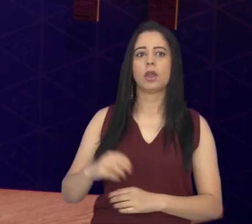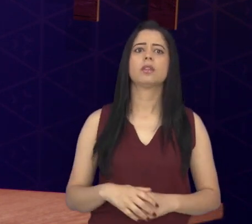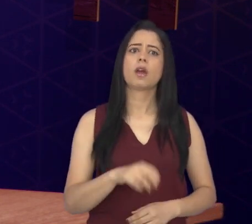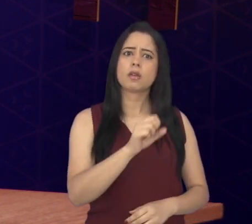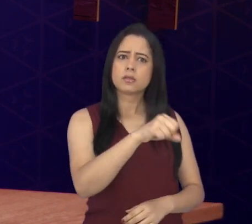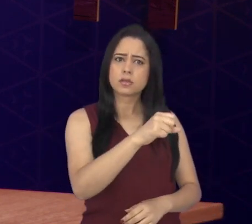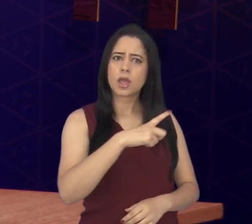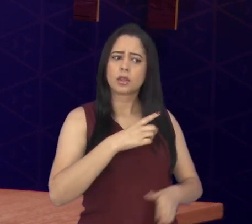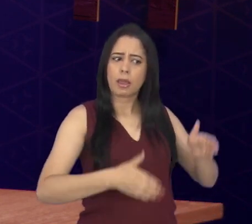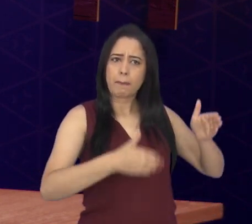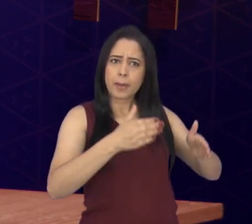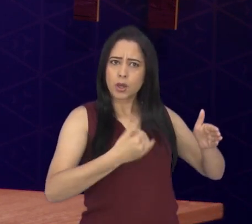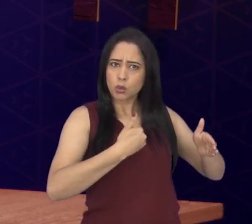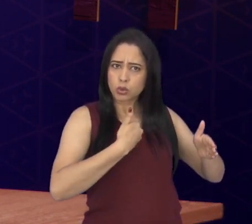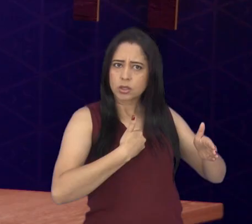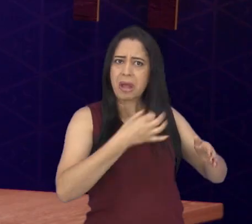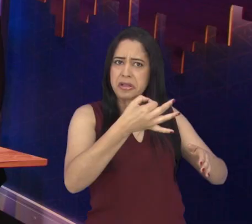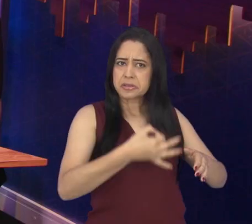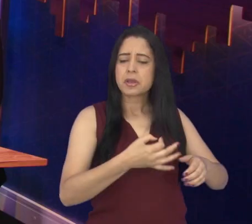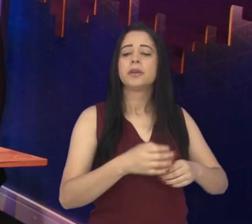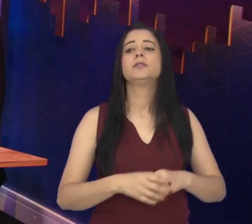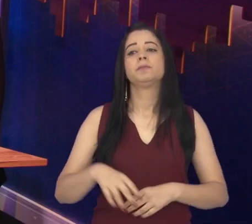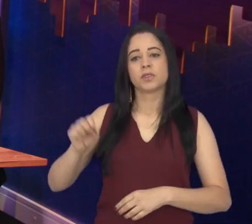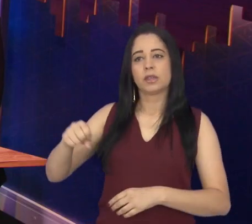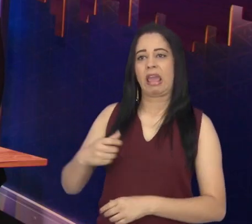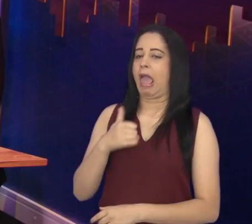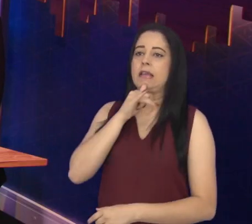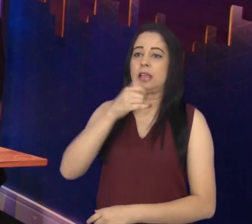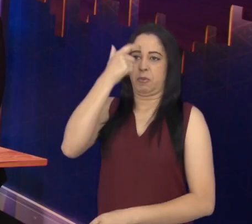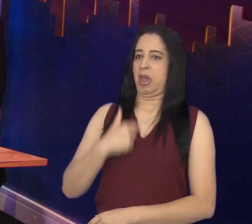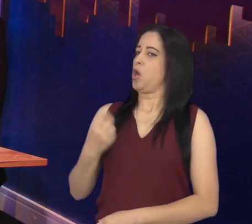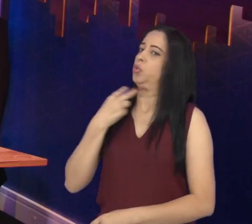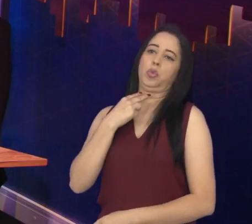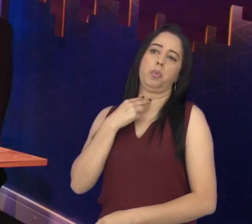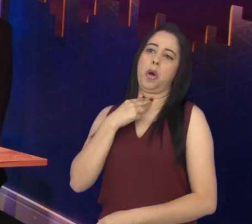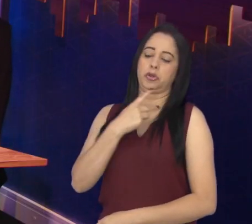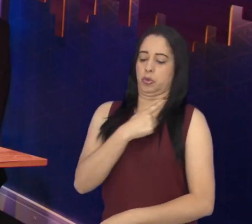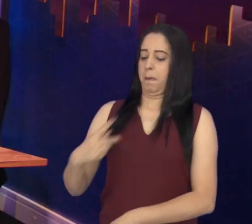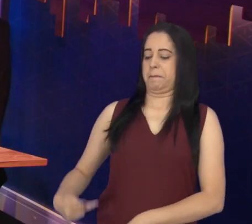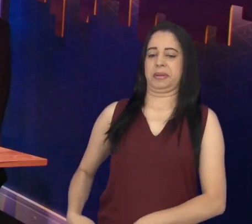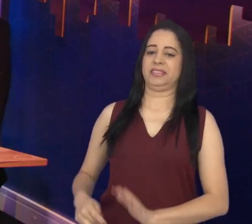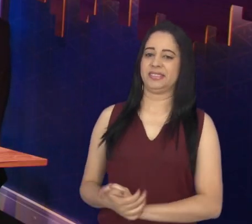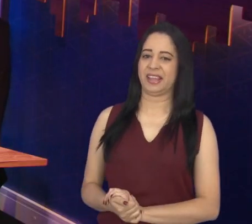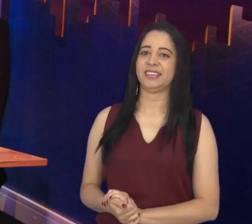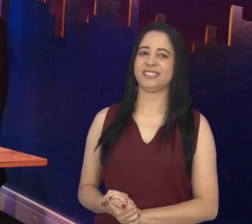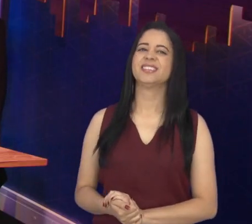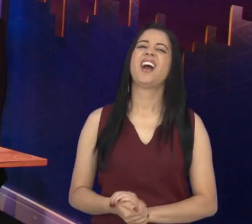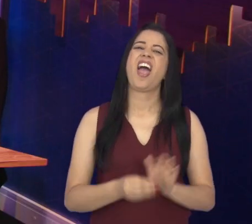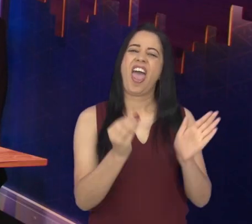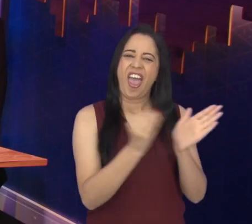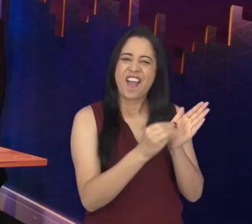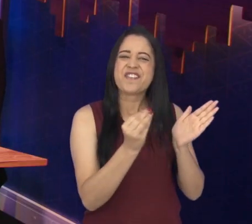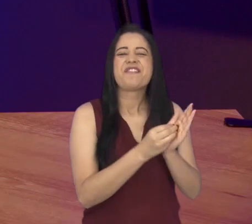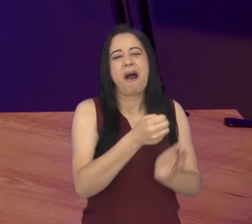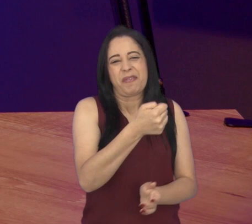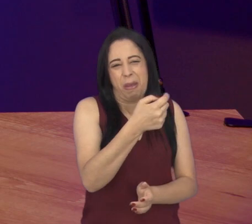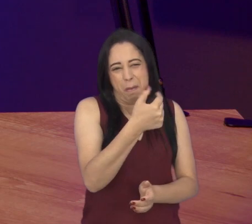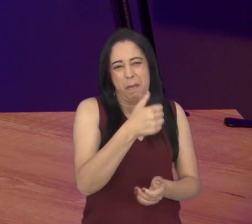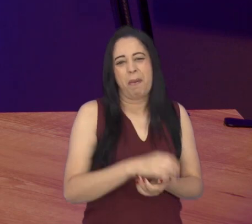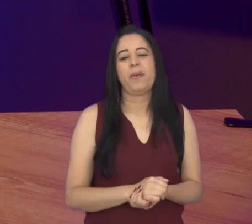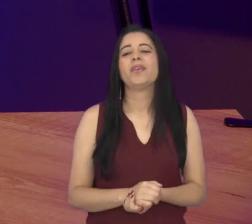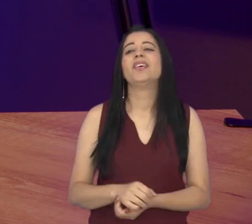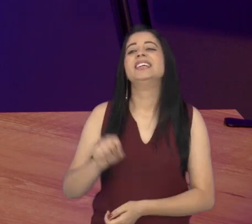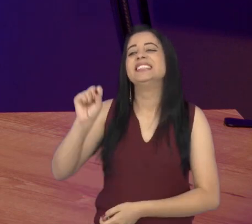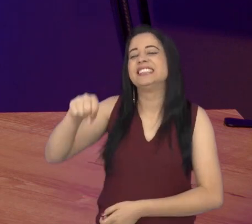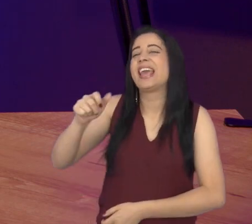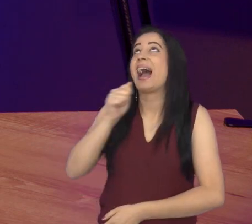80, se não me engano. Tem uma faixa etária aí. Tem uma faixa etária ali. Então, tipo assim, eu não poderia ser presidente do Brasil. Pois é, ainda falta um pouquinho aí